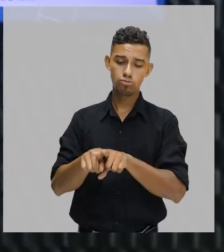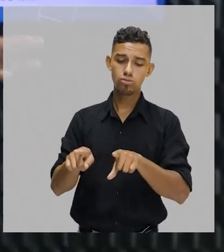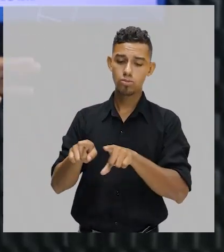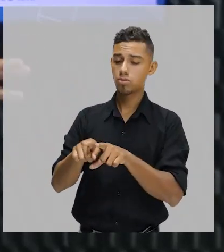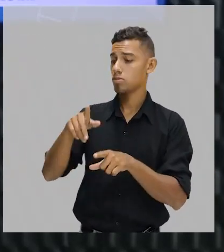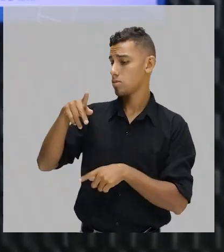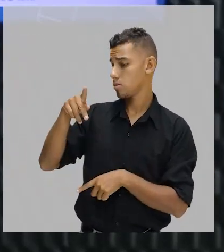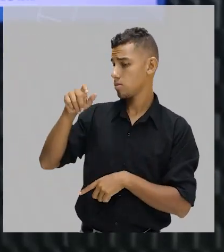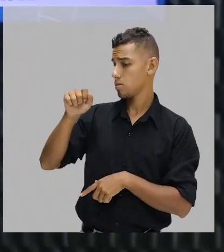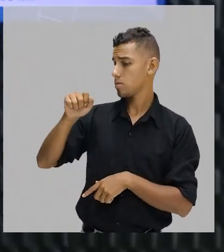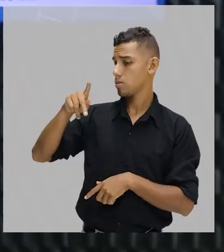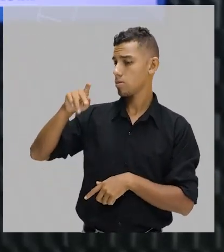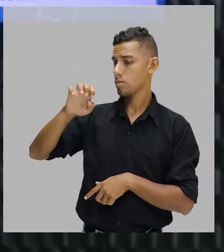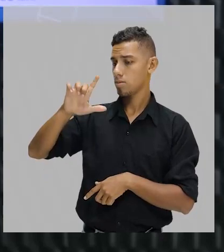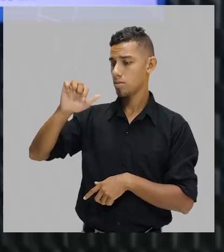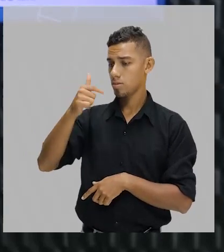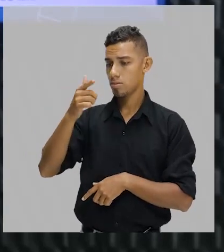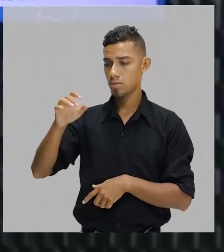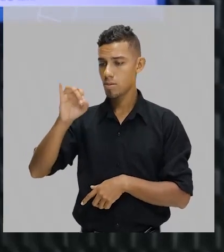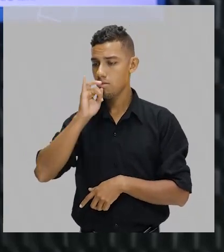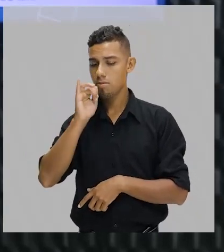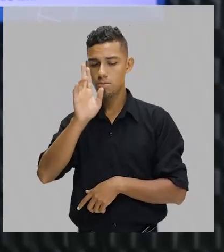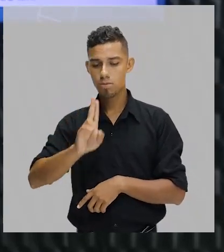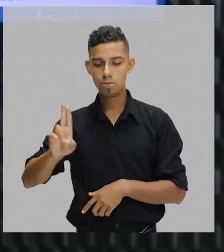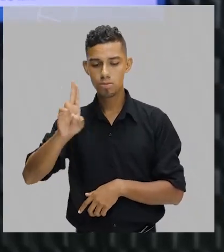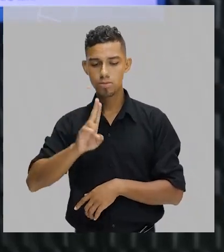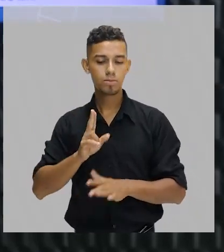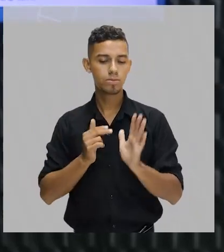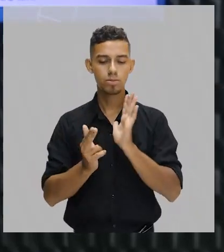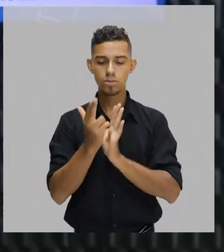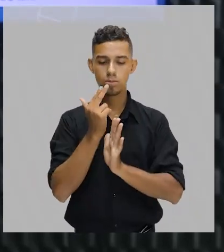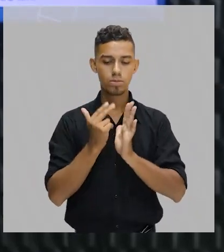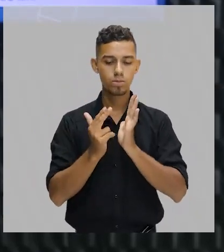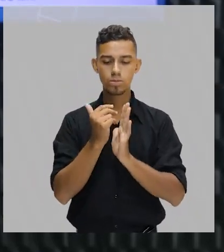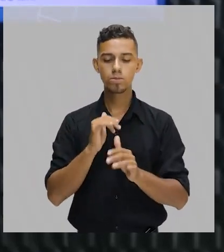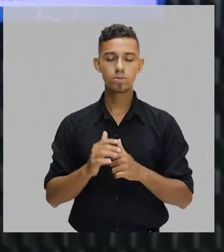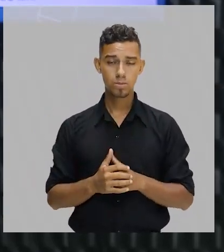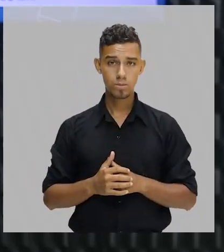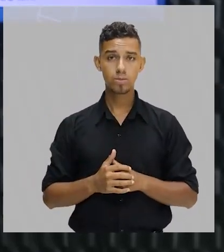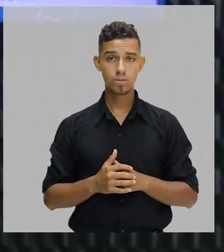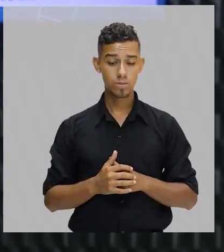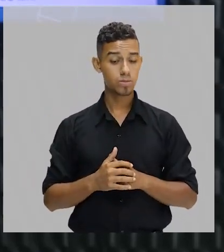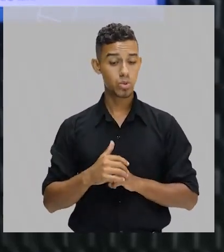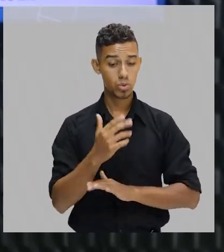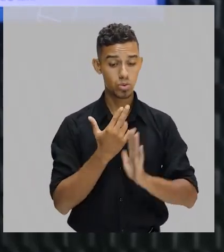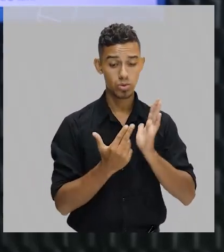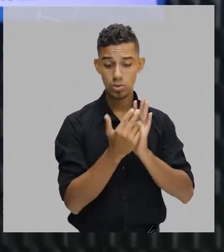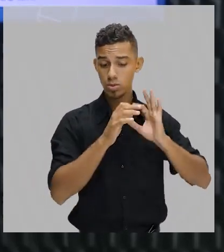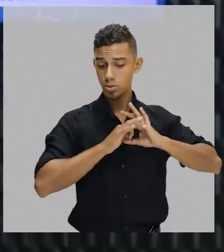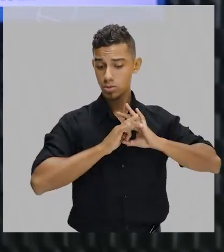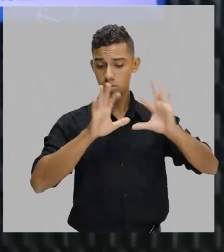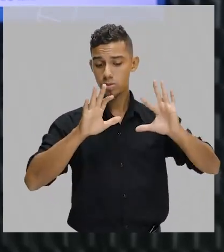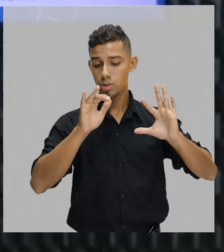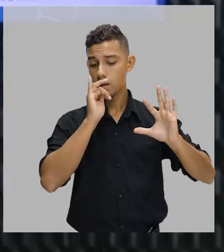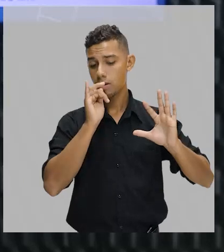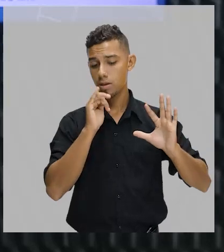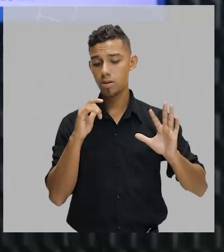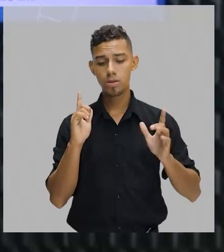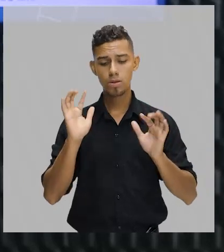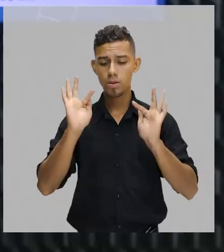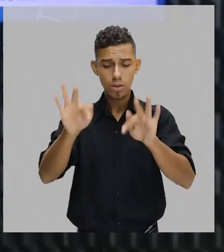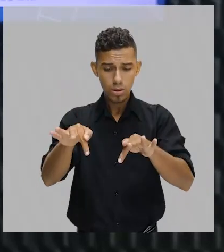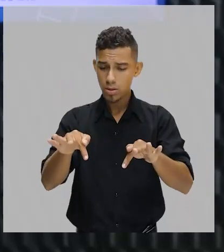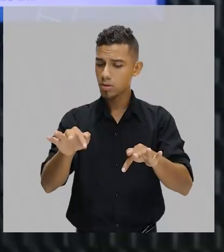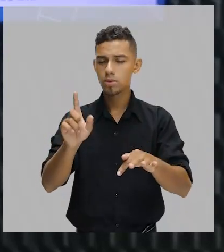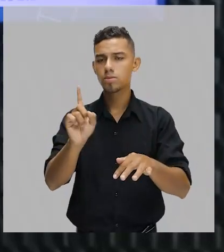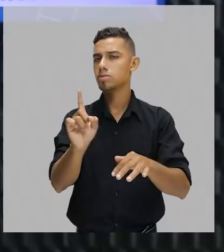porque o desenho é feito em uma superfície, em um suporte de duas dimensões. O desenho livre, que é o que a gente vai fazer, ele nem sempre é um fim em